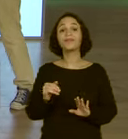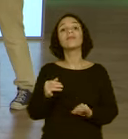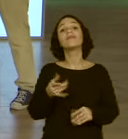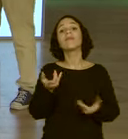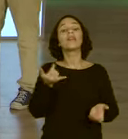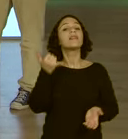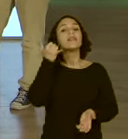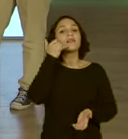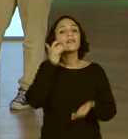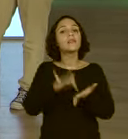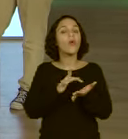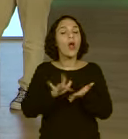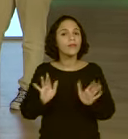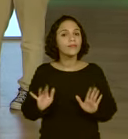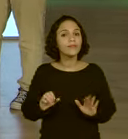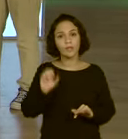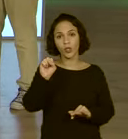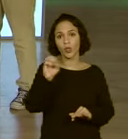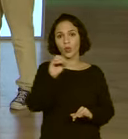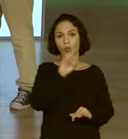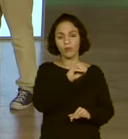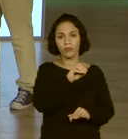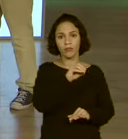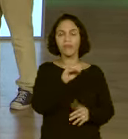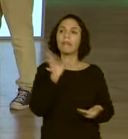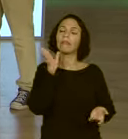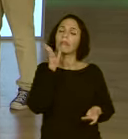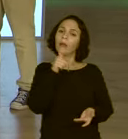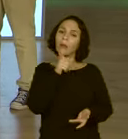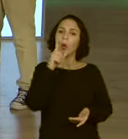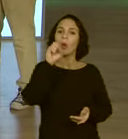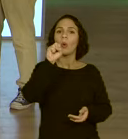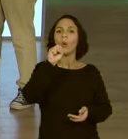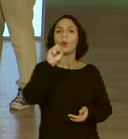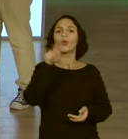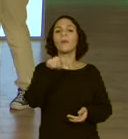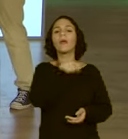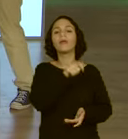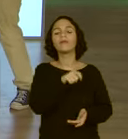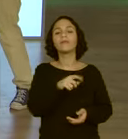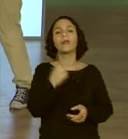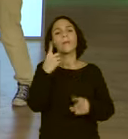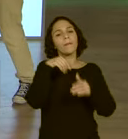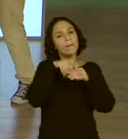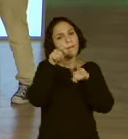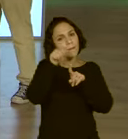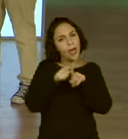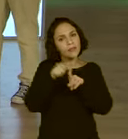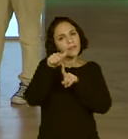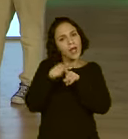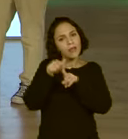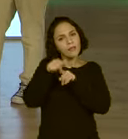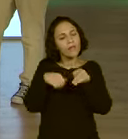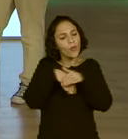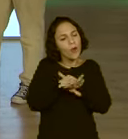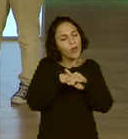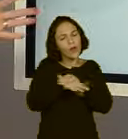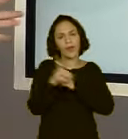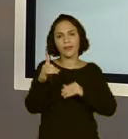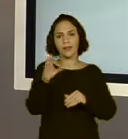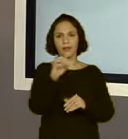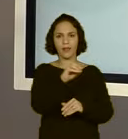celular, R$800, 8 meses, R$100 por mês. Curso de inglês, vamos supor que